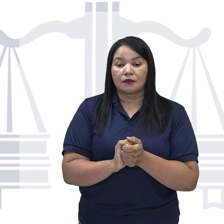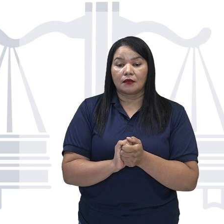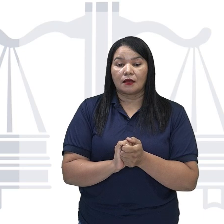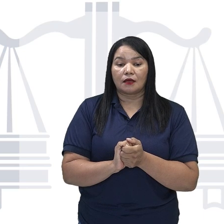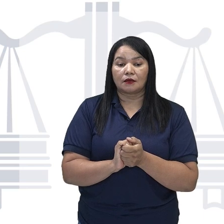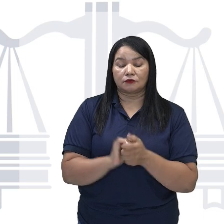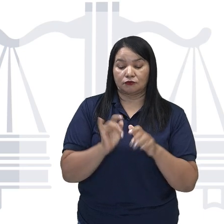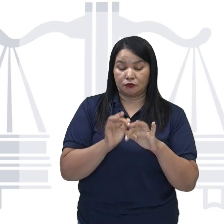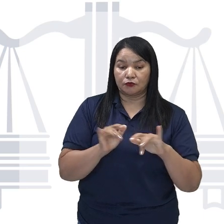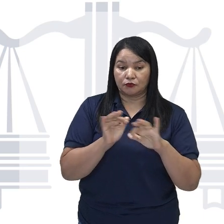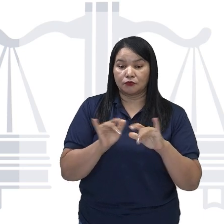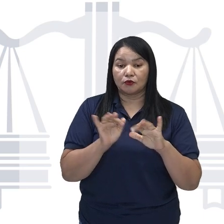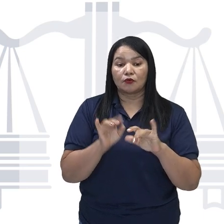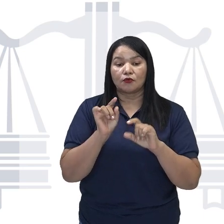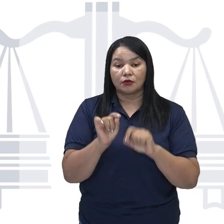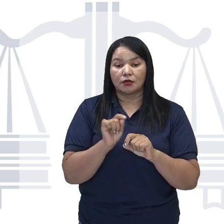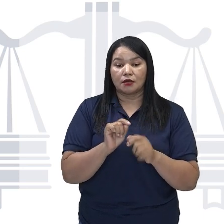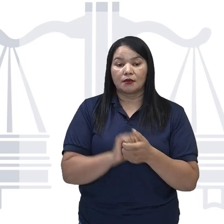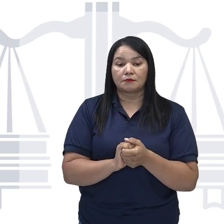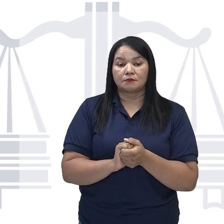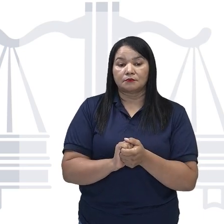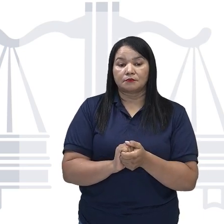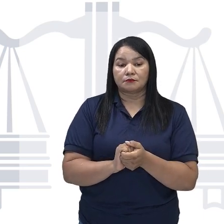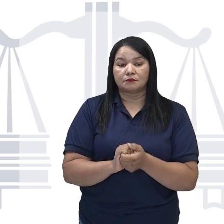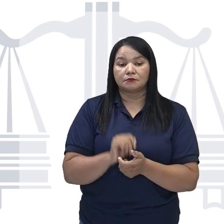de acessar, que é o